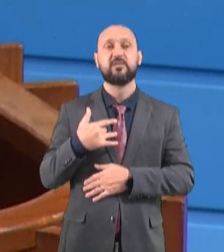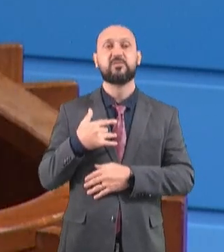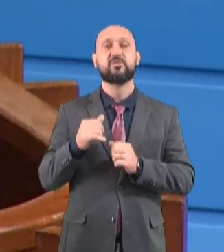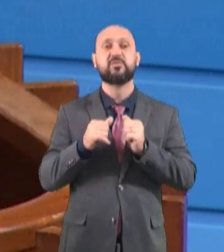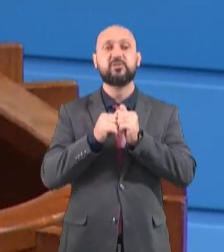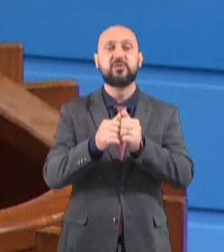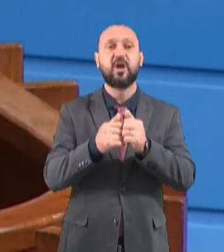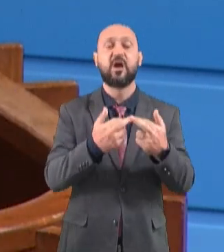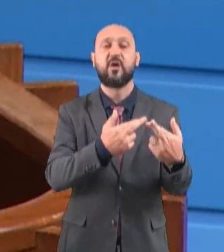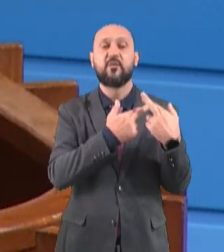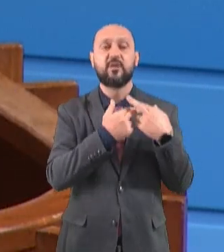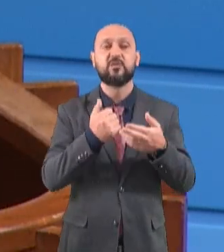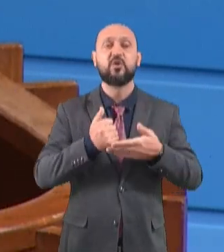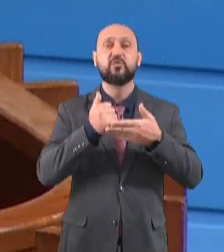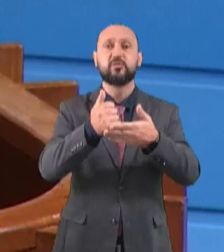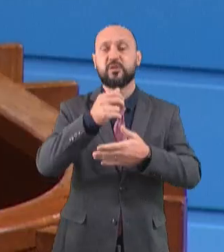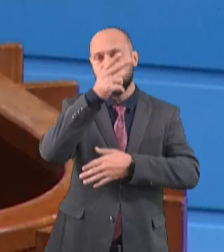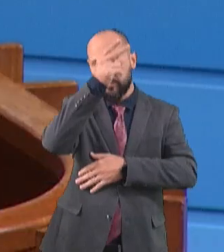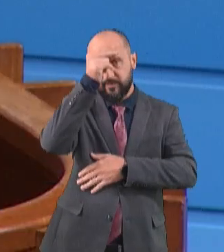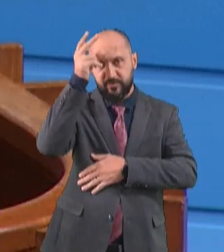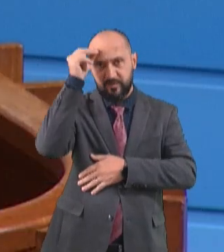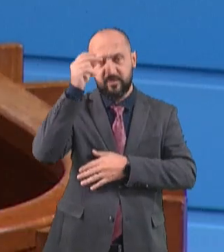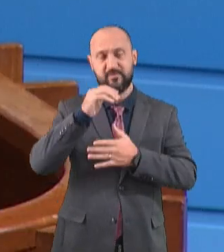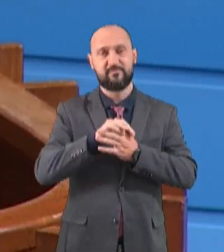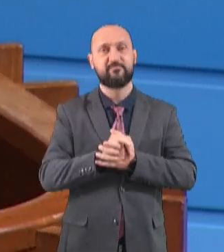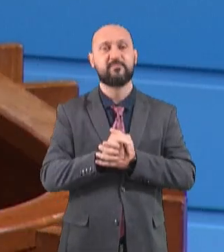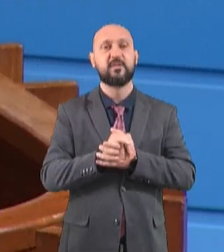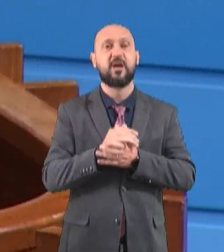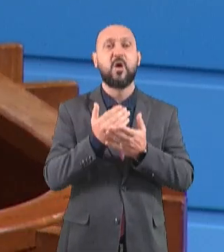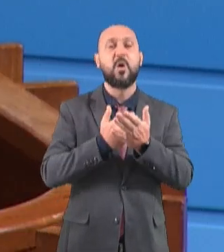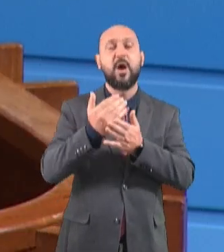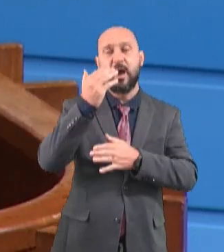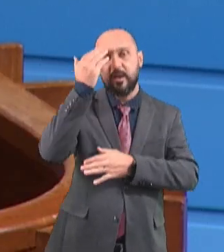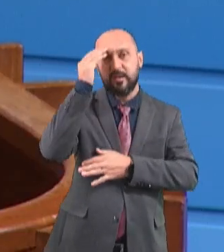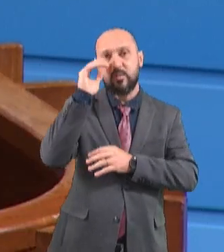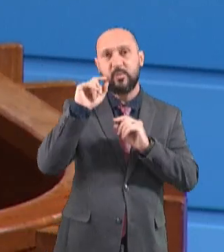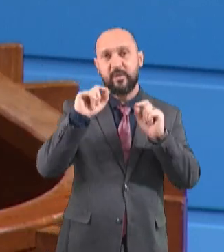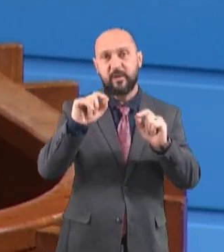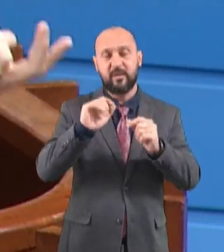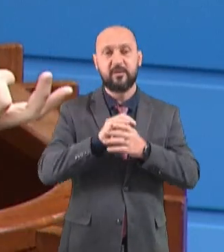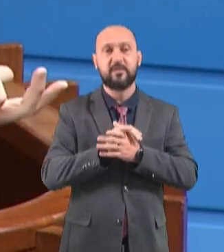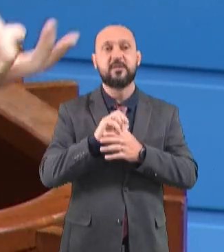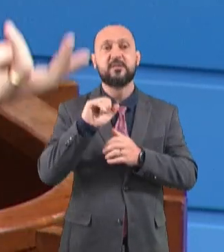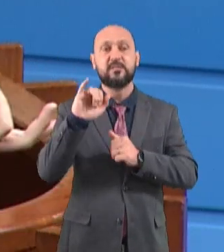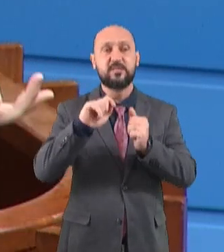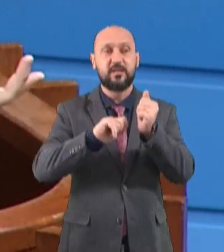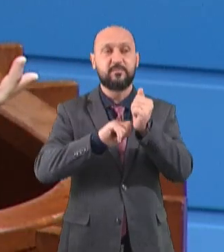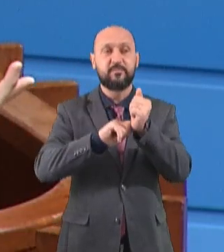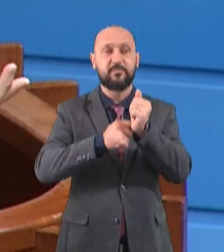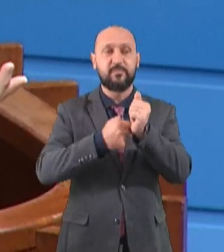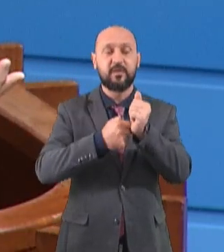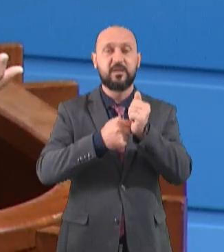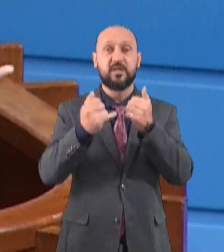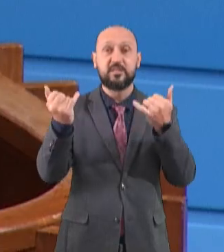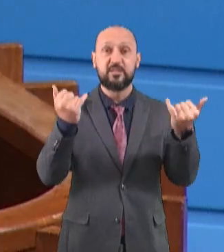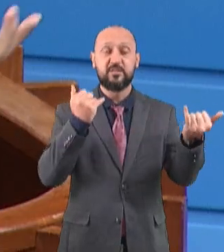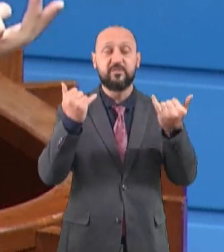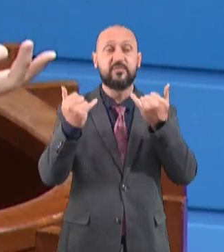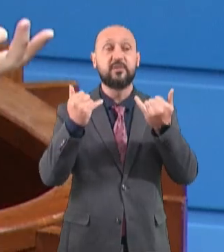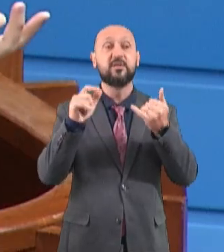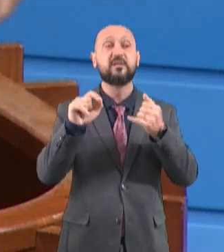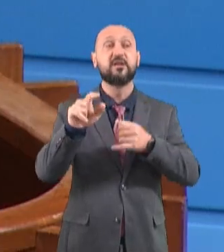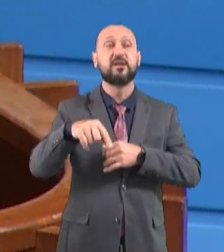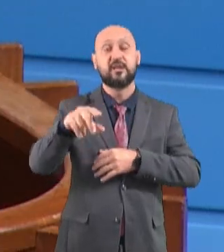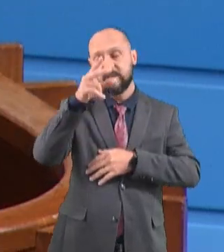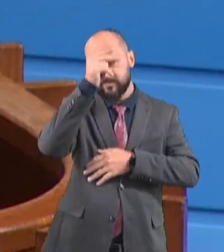inerente, nós estamos ajudando os prefeitos. Então nós precisamos começar a entender se bloquear, derrubar essas informações